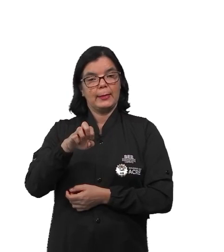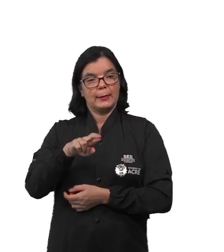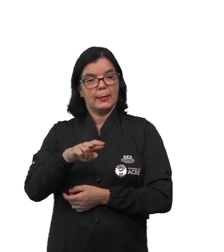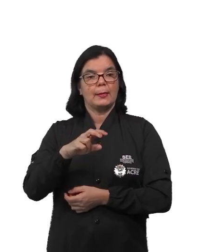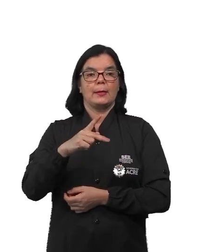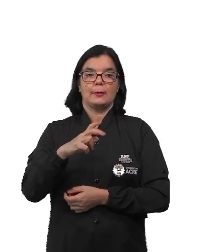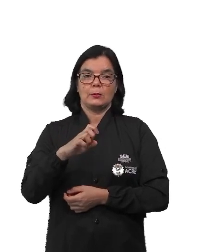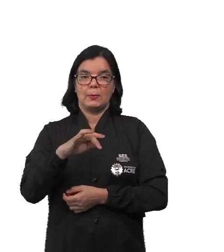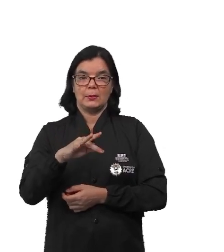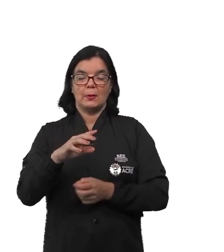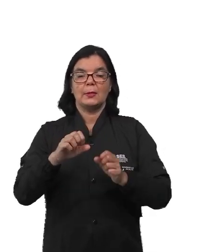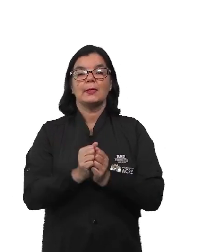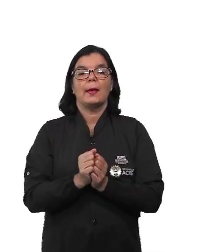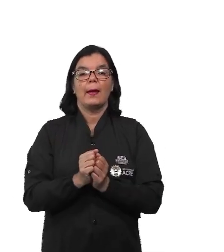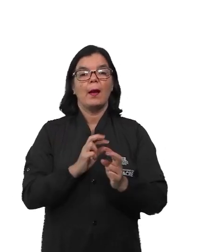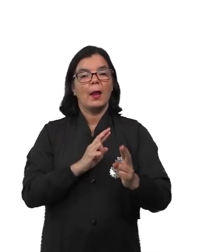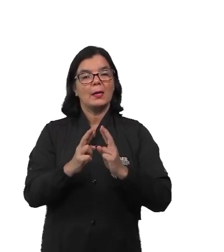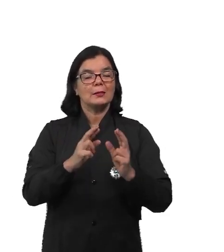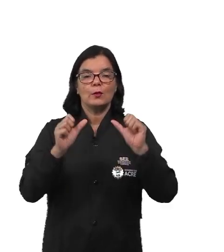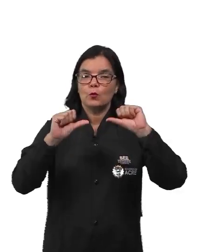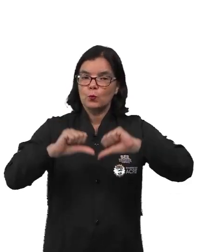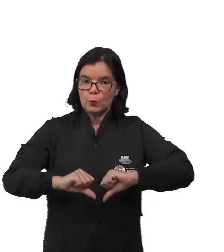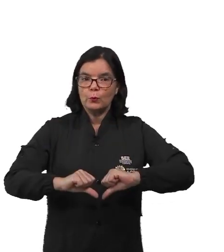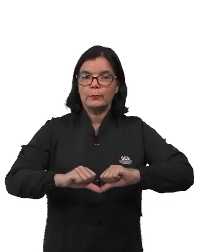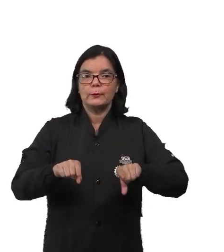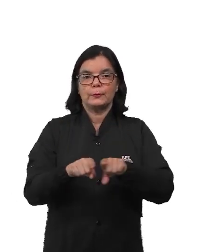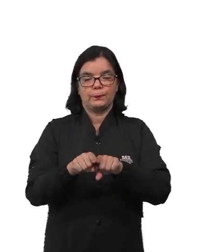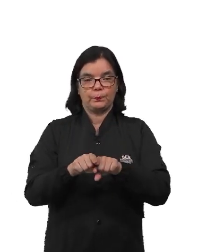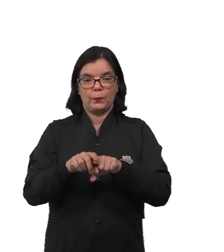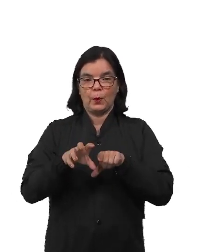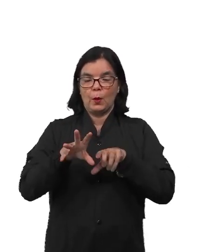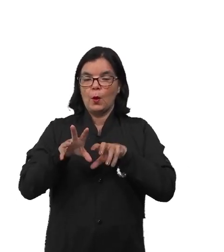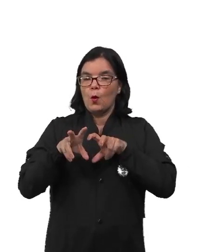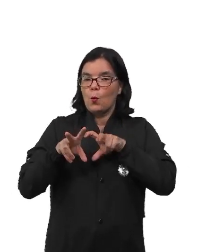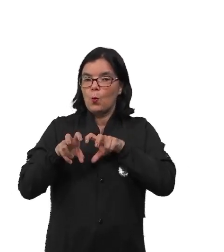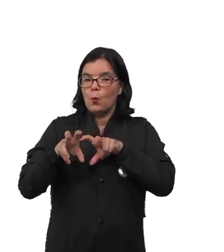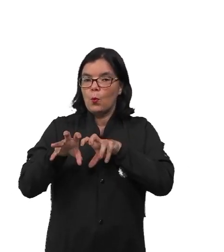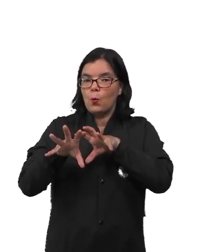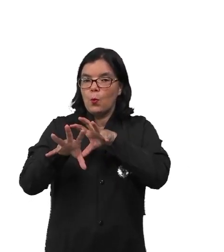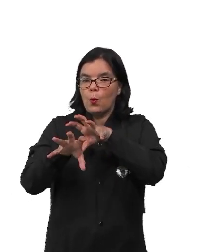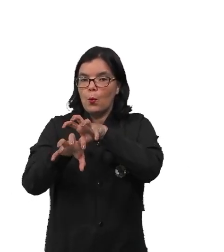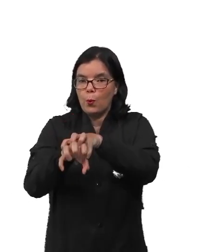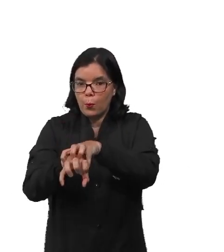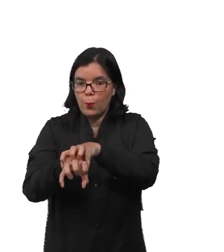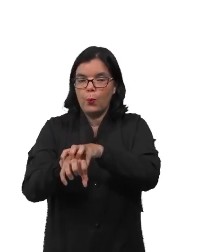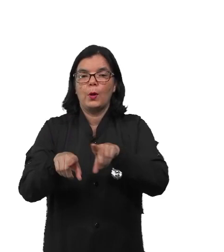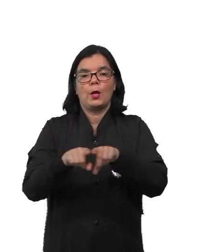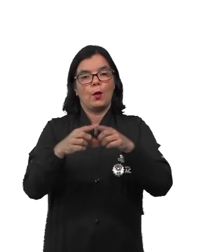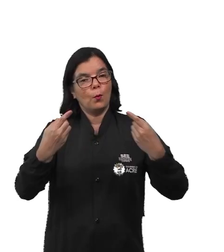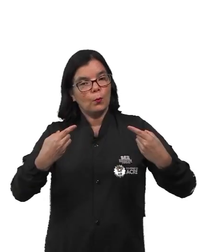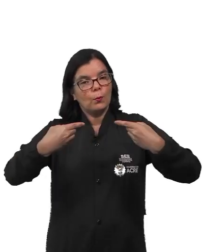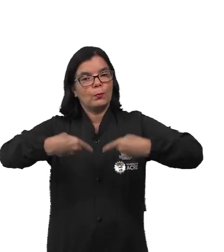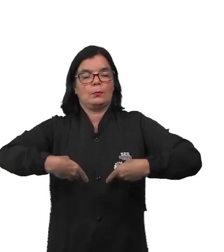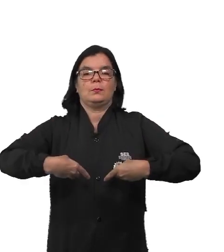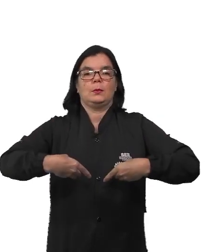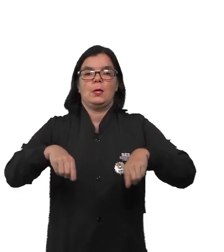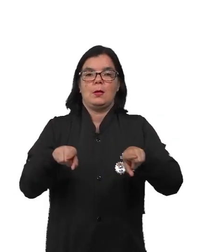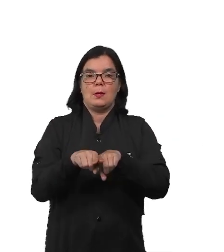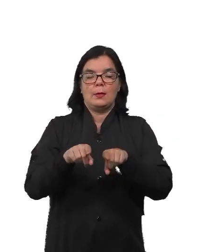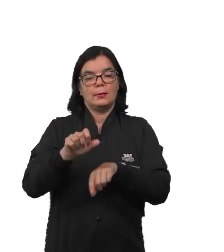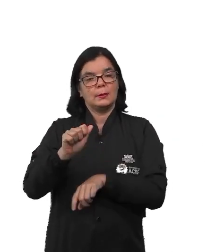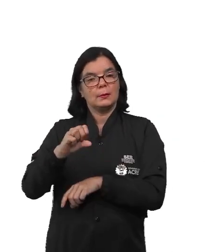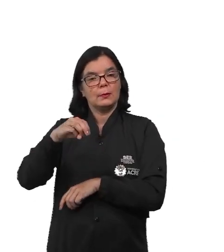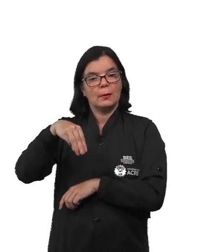relação desarmônica. Quem são? Predatismo, parasitismo, competição e